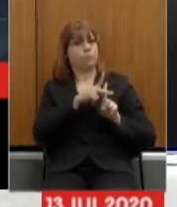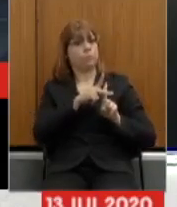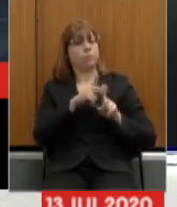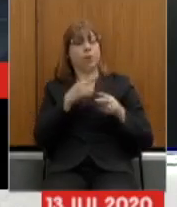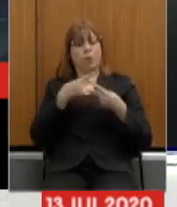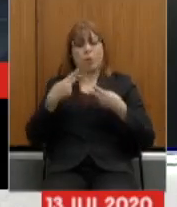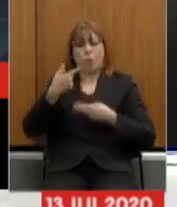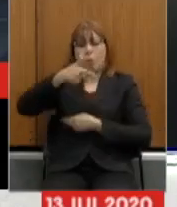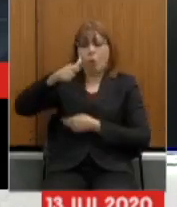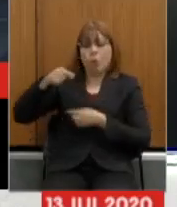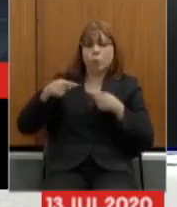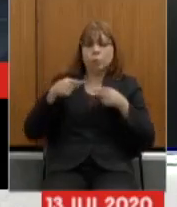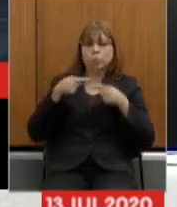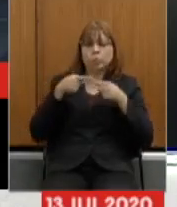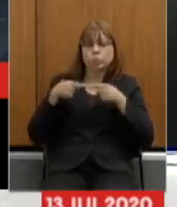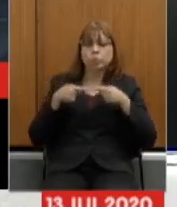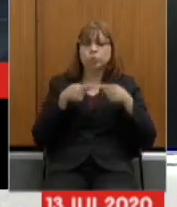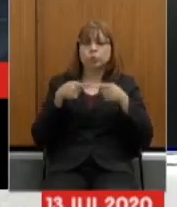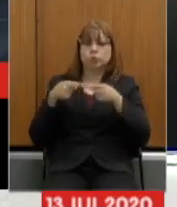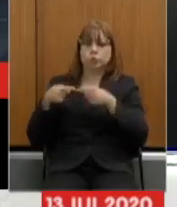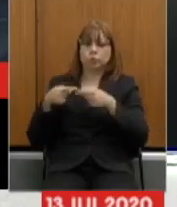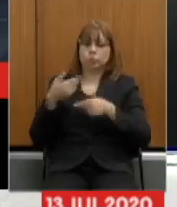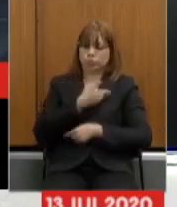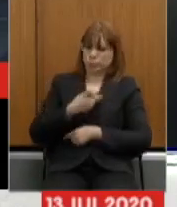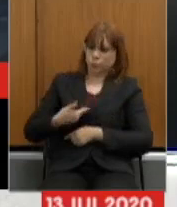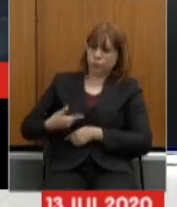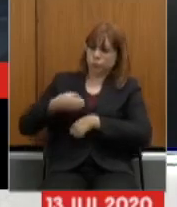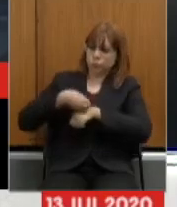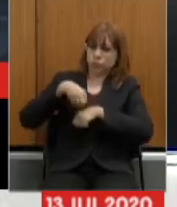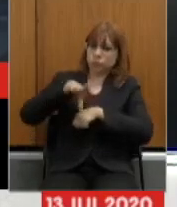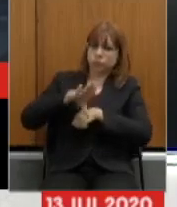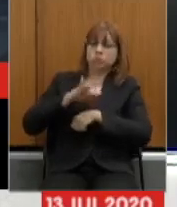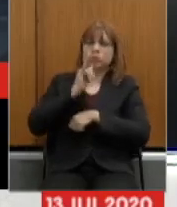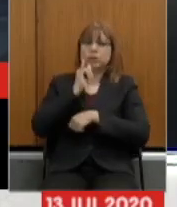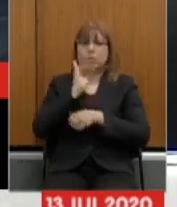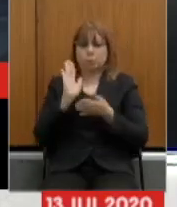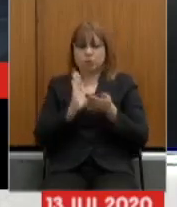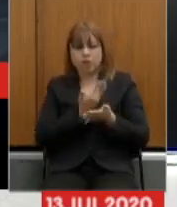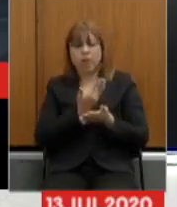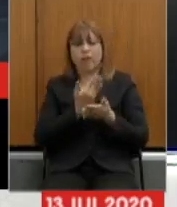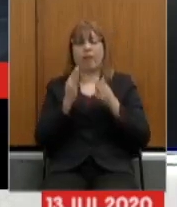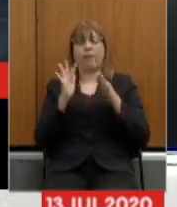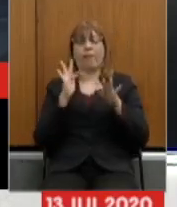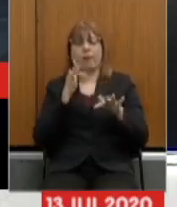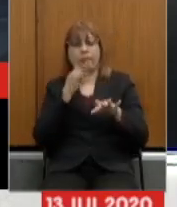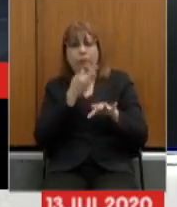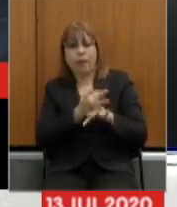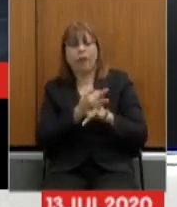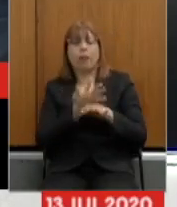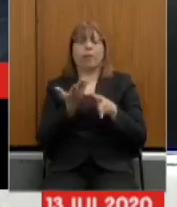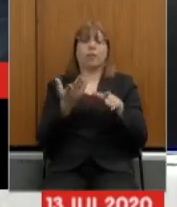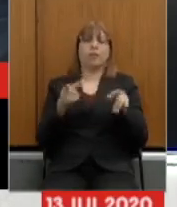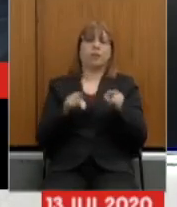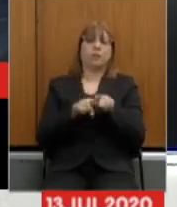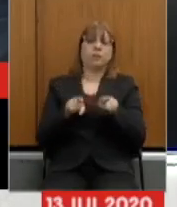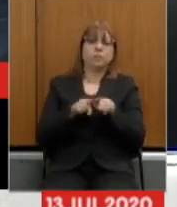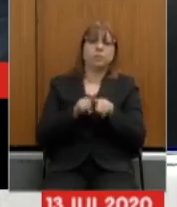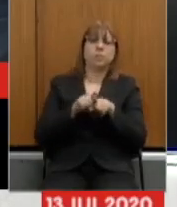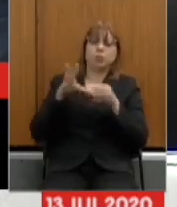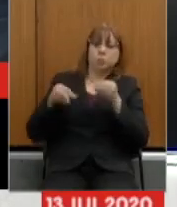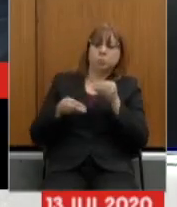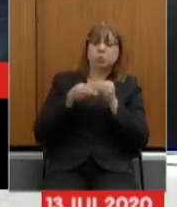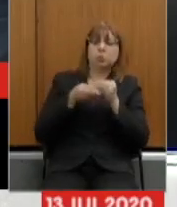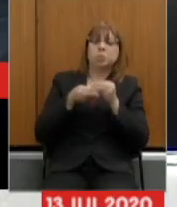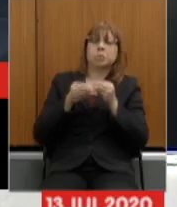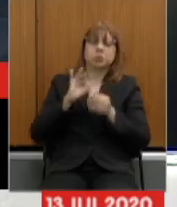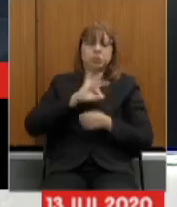contidas nas proposições encaminhadas pelo governo, como a extinção de férias-prêmio, de adicionais de desempenho ou por tempo de serviço,